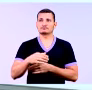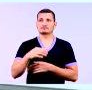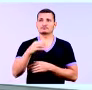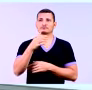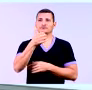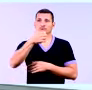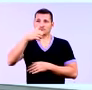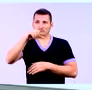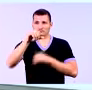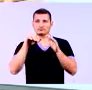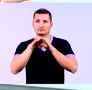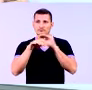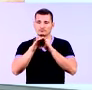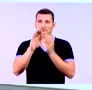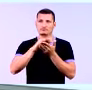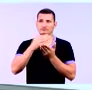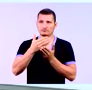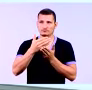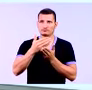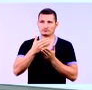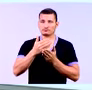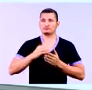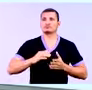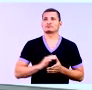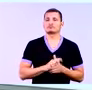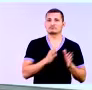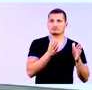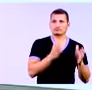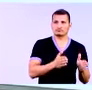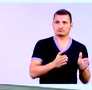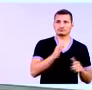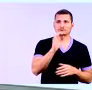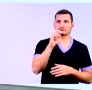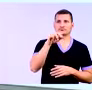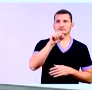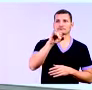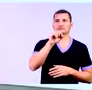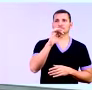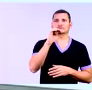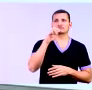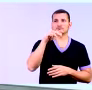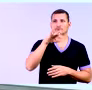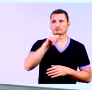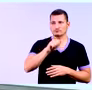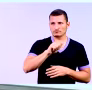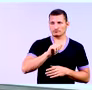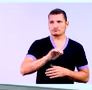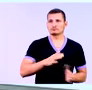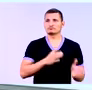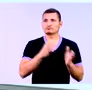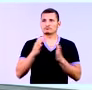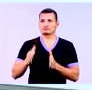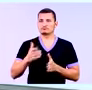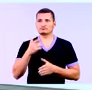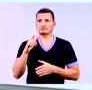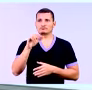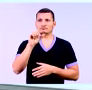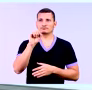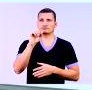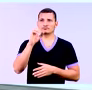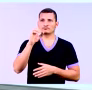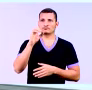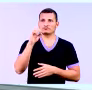respectivamente. Então nós saímos de uma situação de consistência para uma outra situação de consistência, um outro estado, uma outra situação no banco de dados. Tá? Esse é um